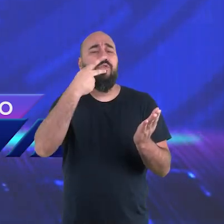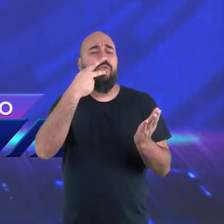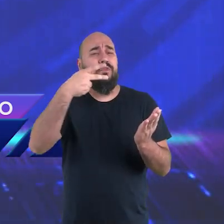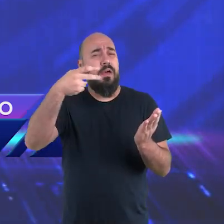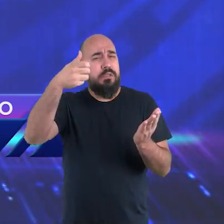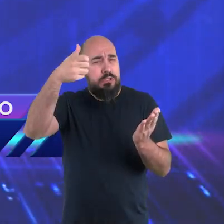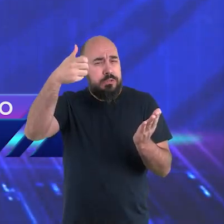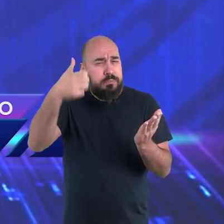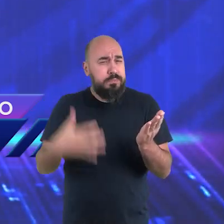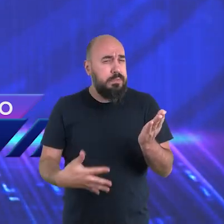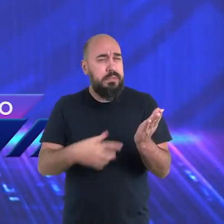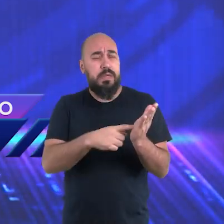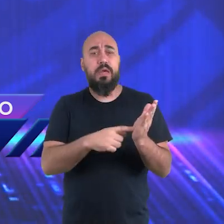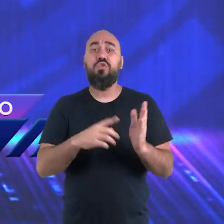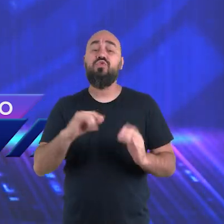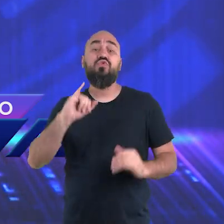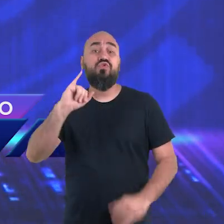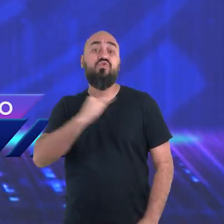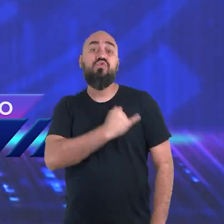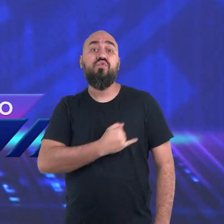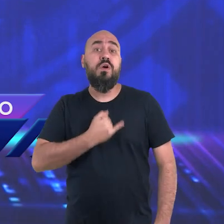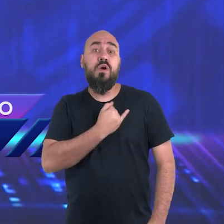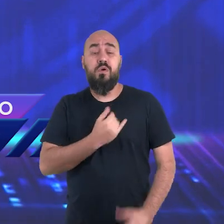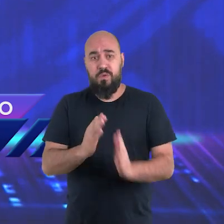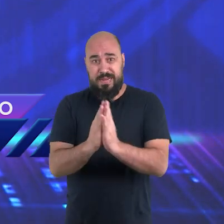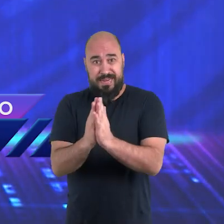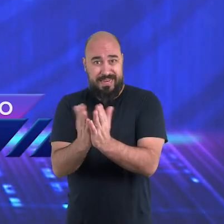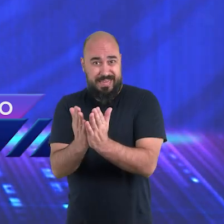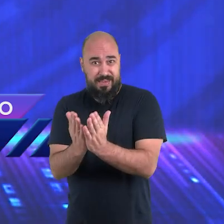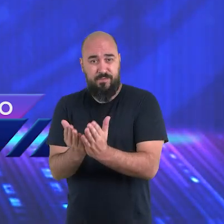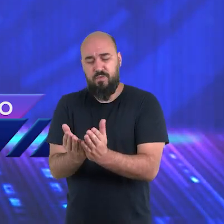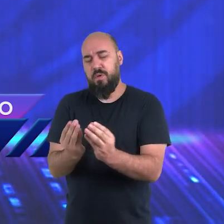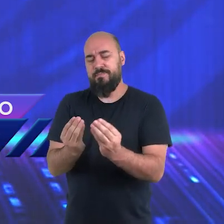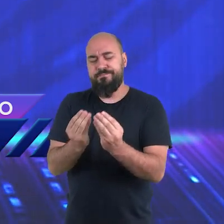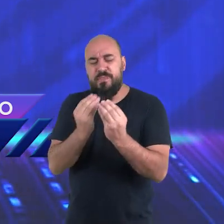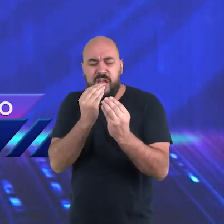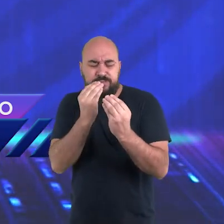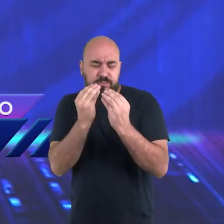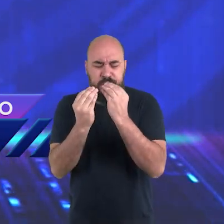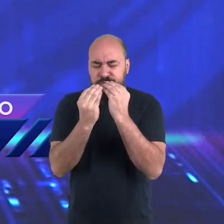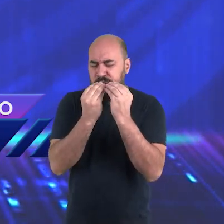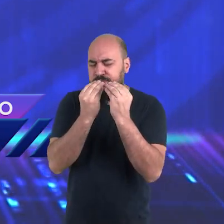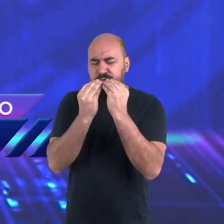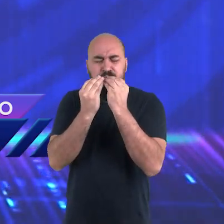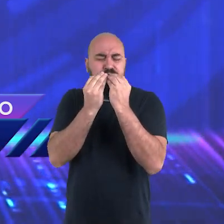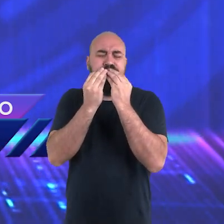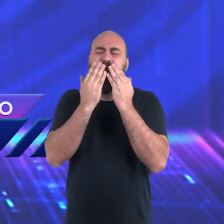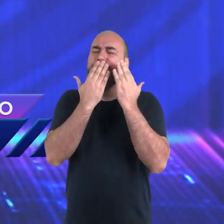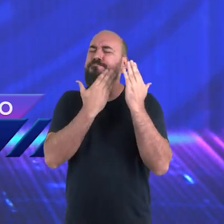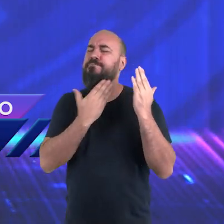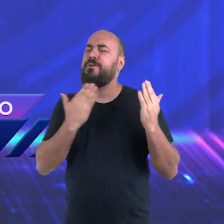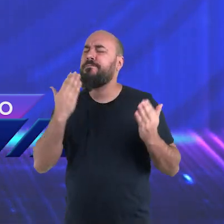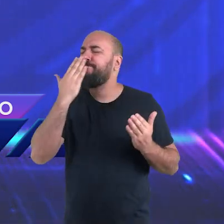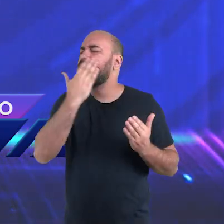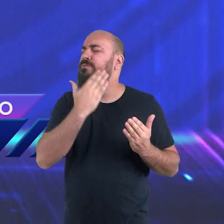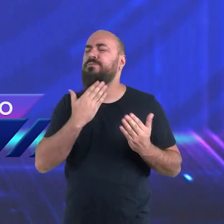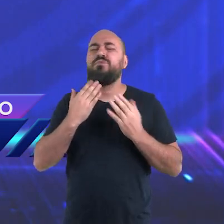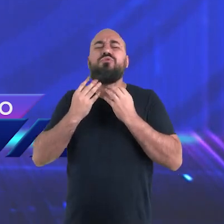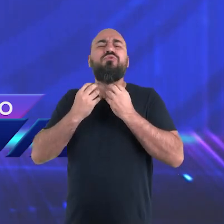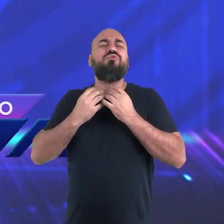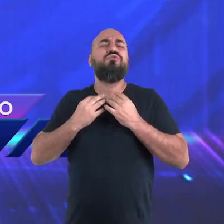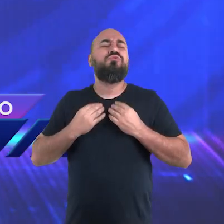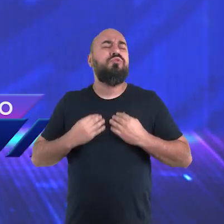situação onde João pega um livro, ele come esse livro e a princípio o livro era doce como mel e depois se torna amargo.